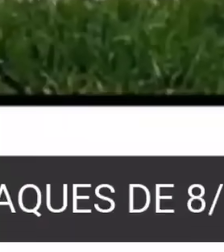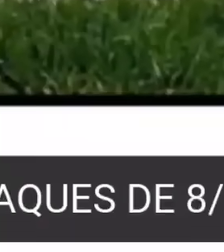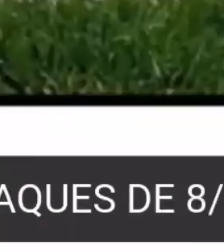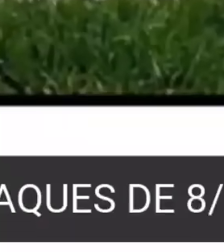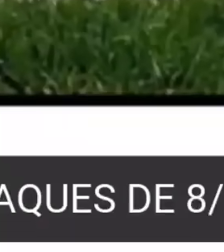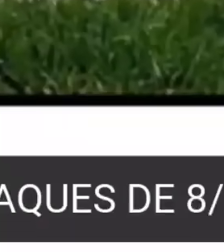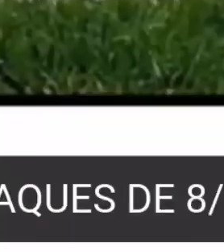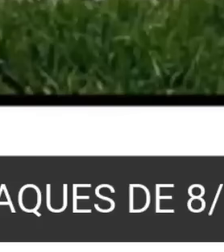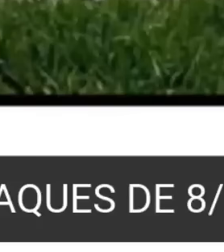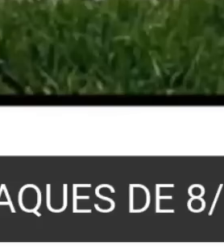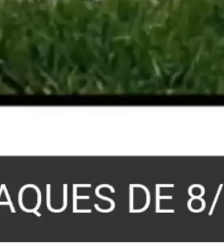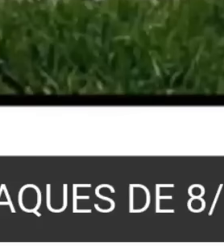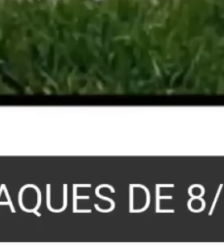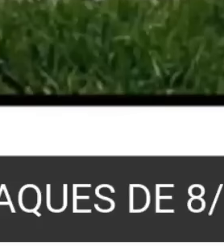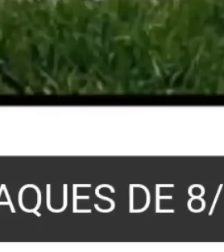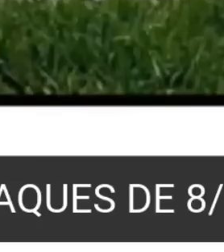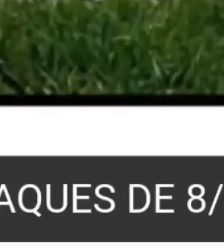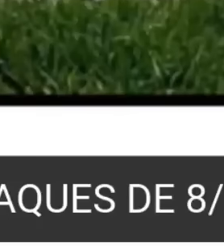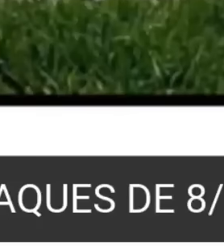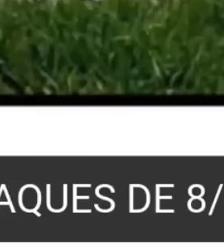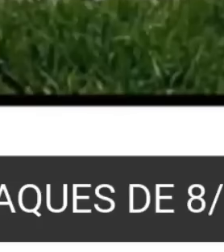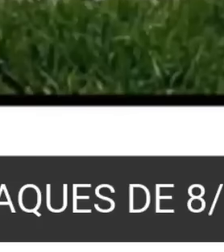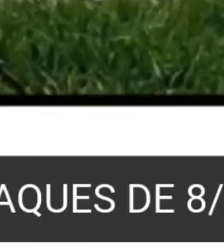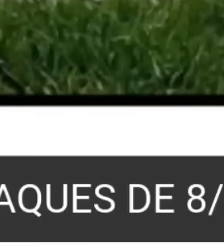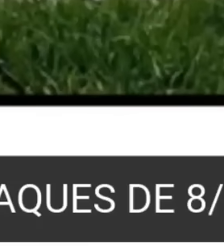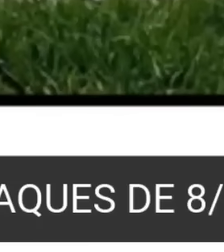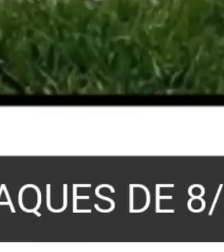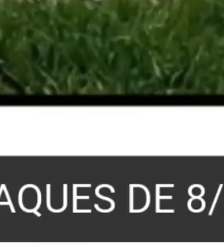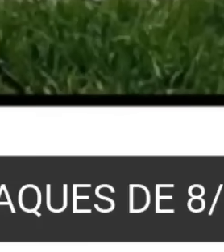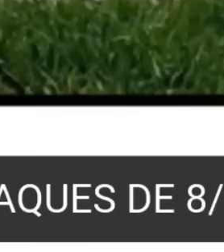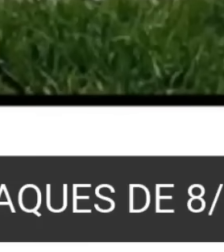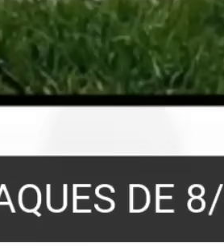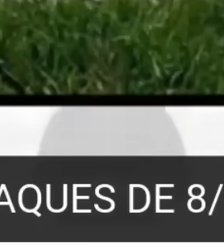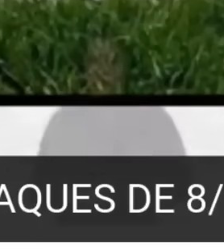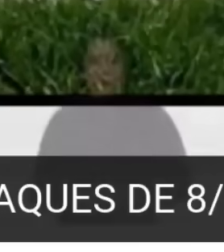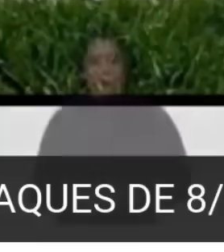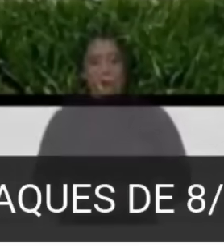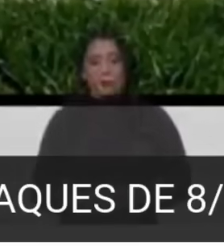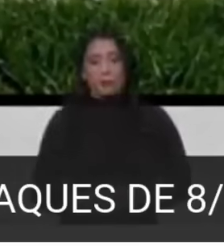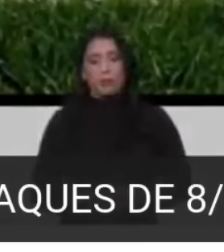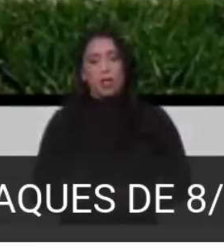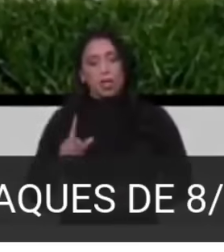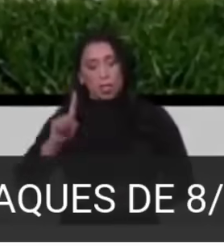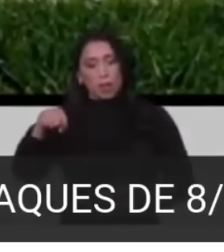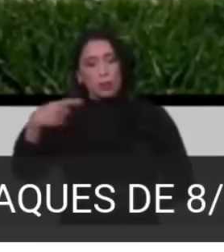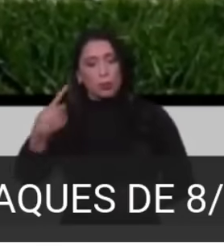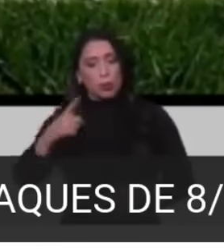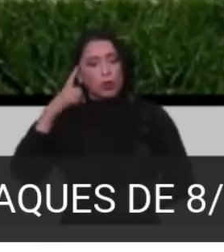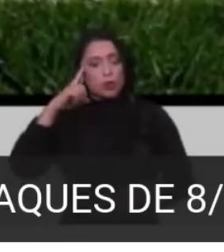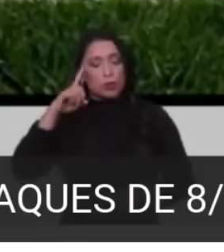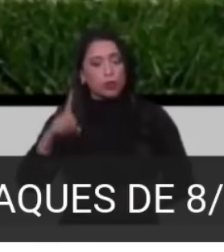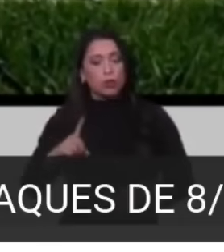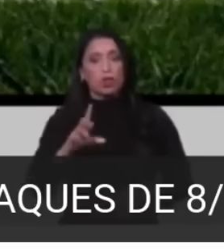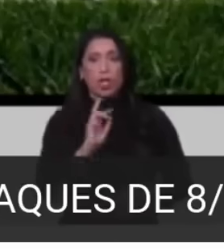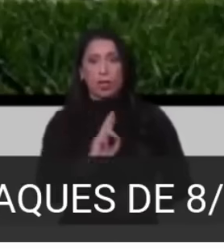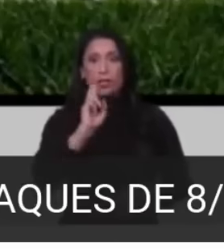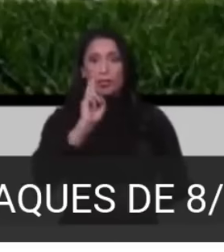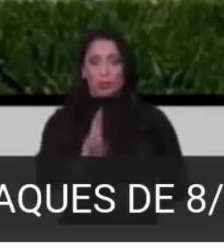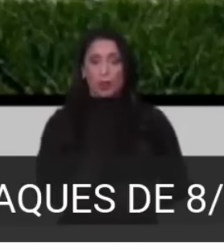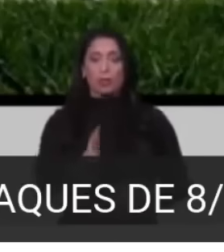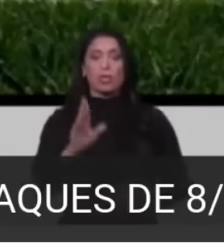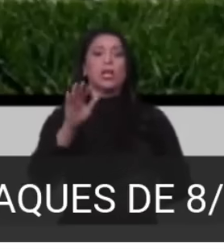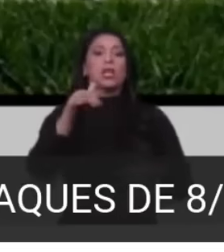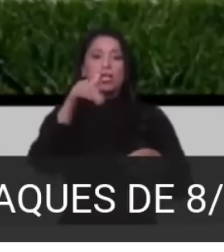que foi começou a ser montado em primeiro de novembro no dia seguinte a divulgação dos resultados da eleição